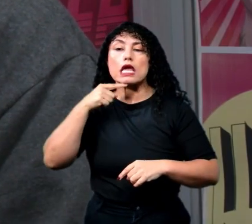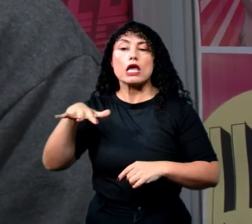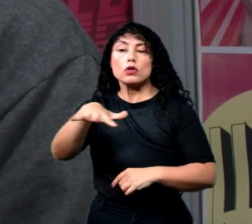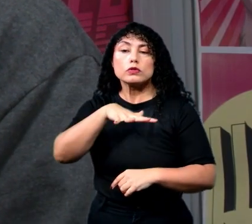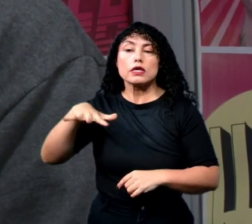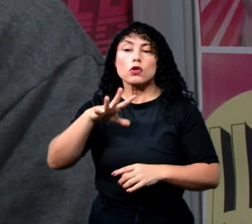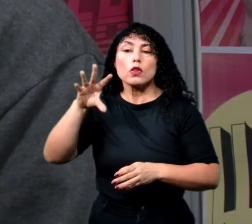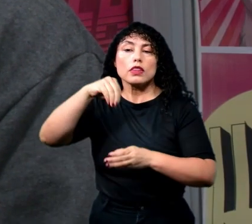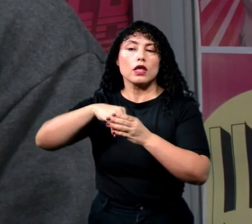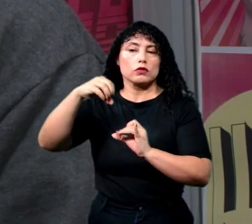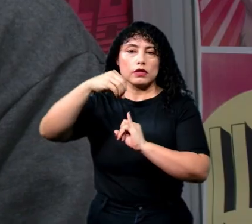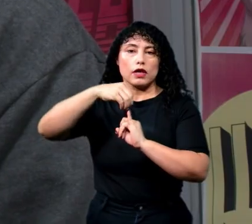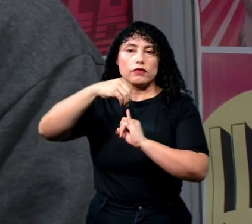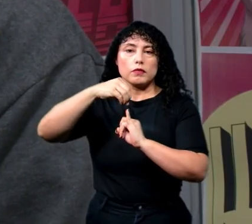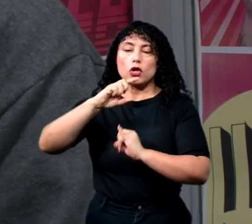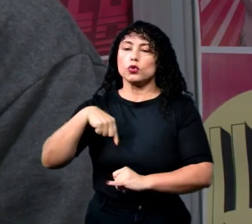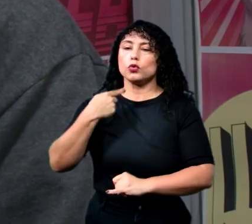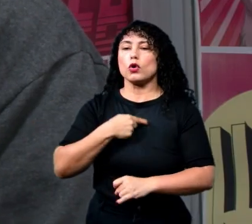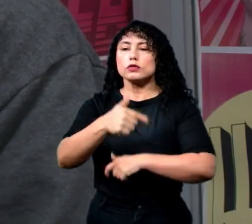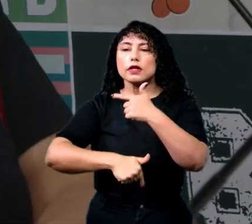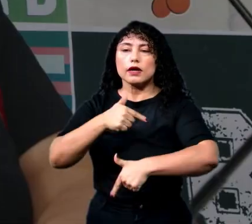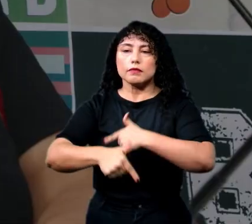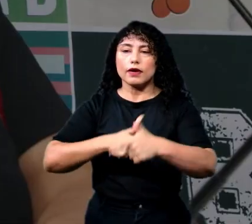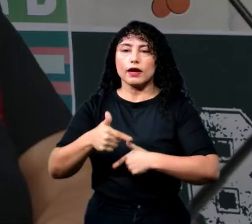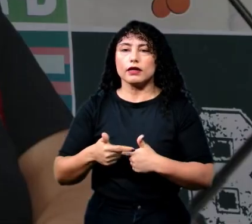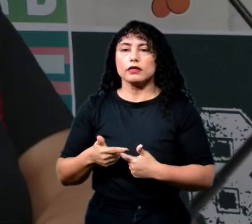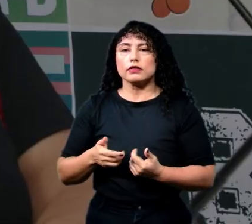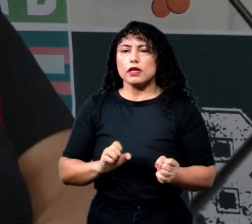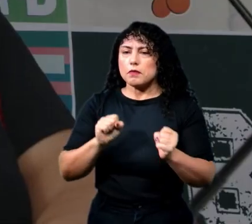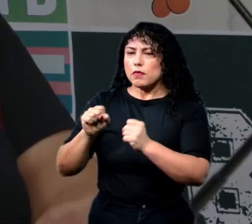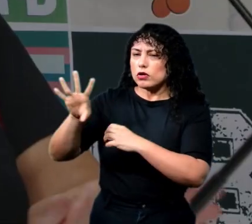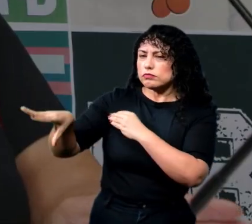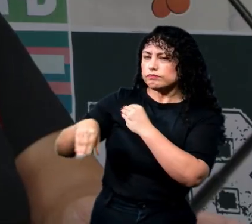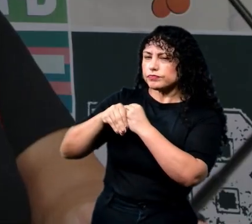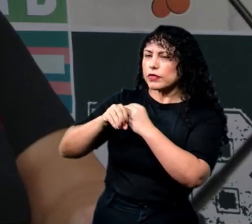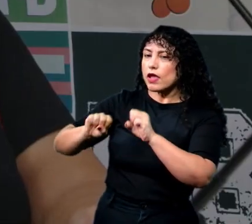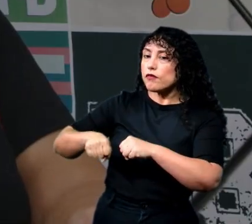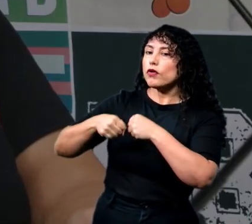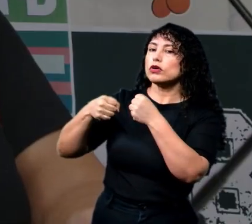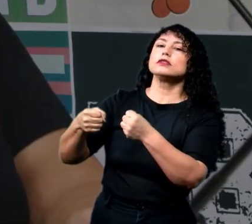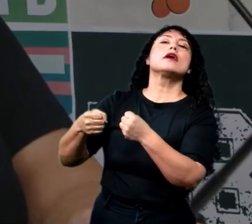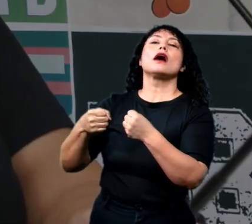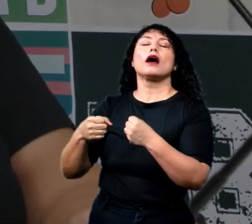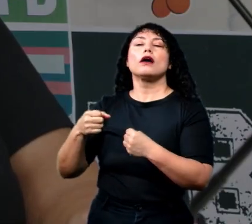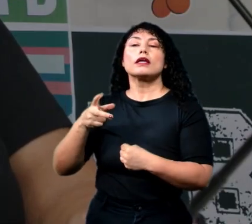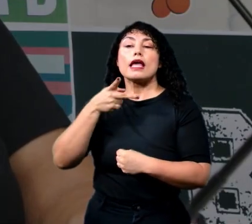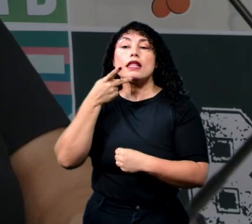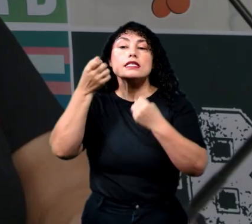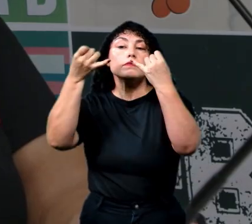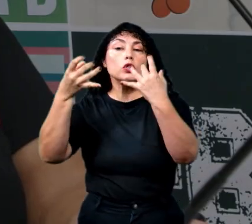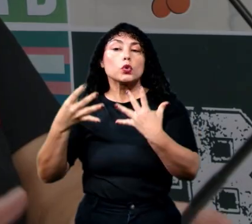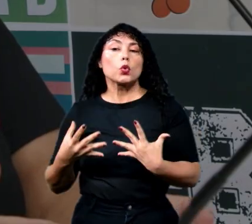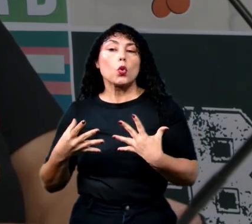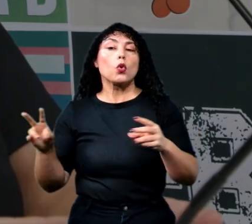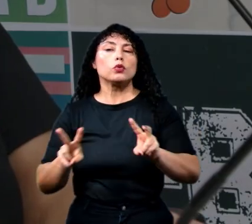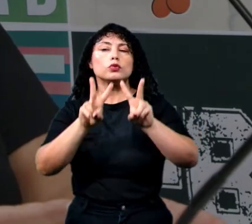dentro do IFB no nosso trabalho. E se você pudesse, Valéria, reforçar um pouco o que o Romaildo disse a respeito